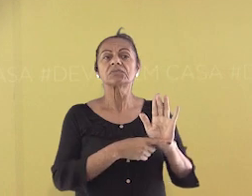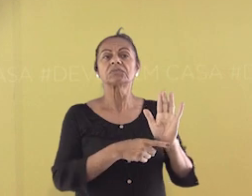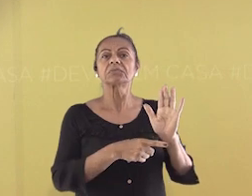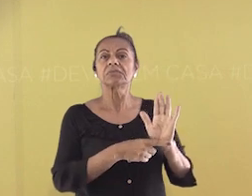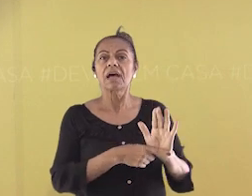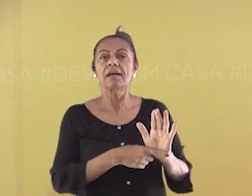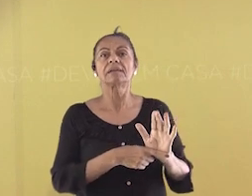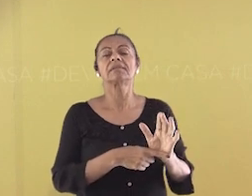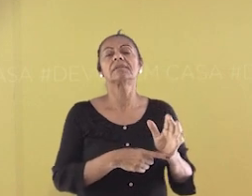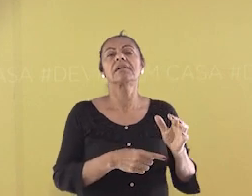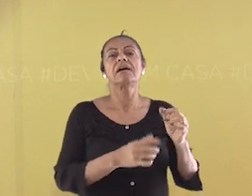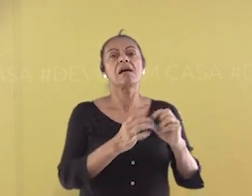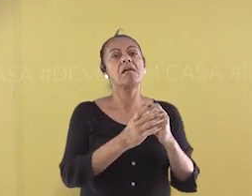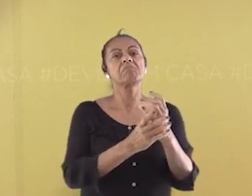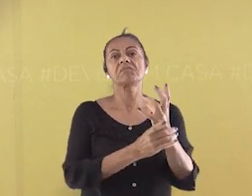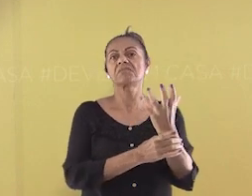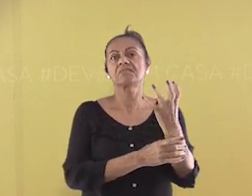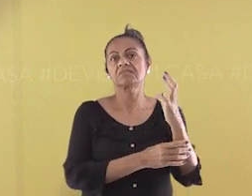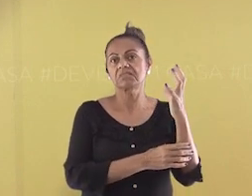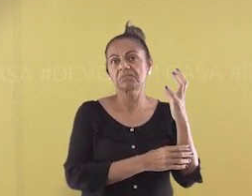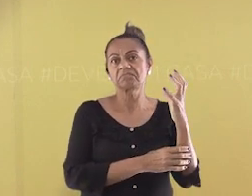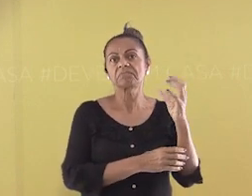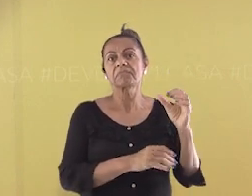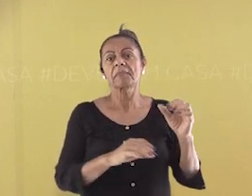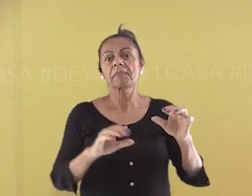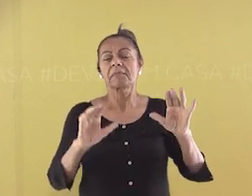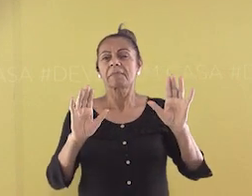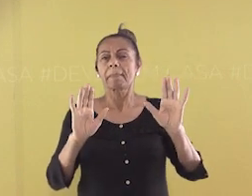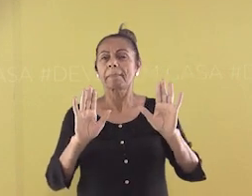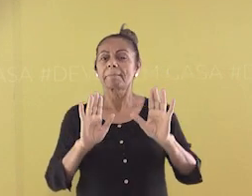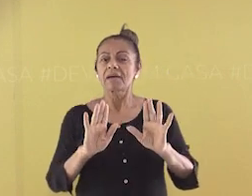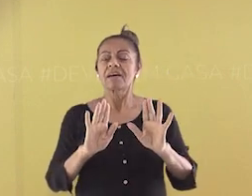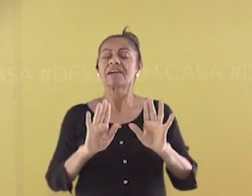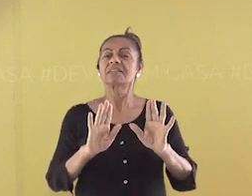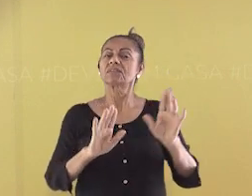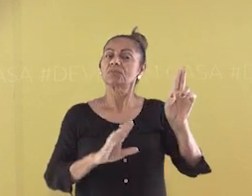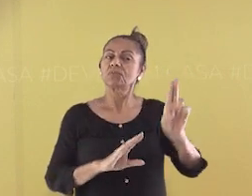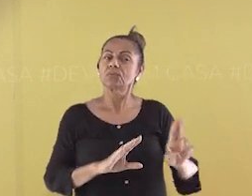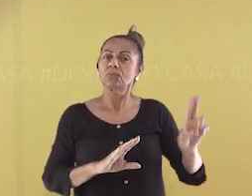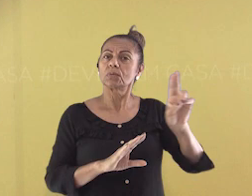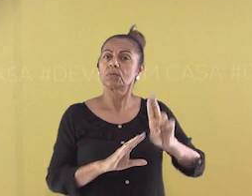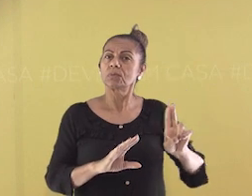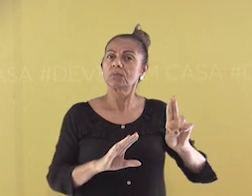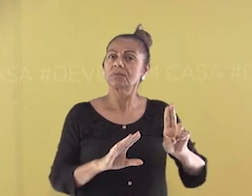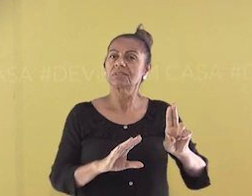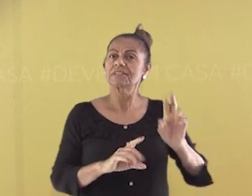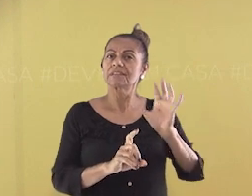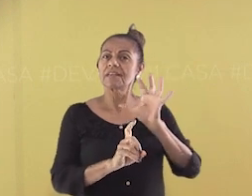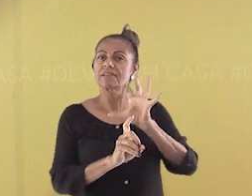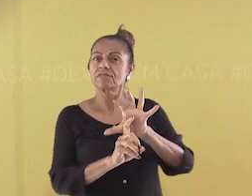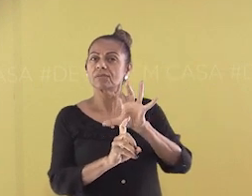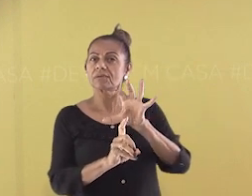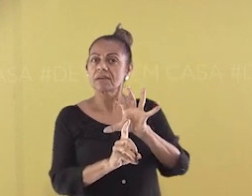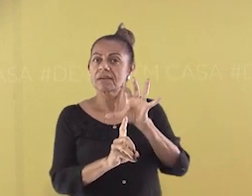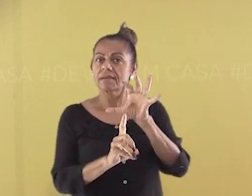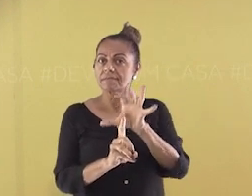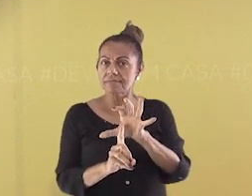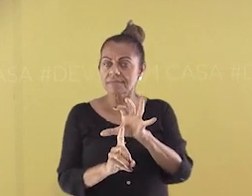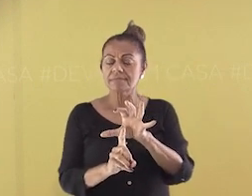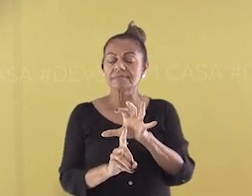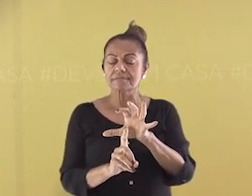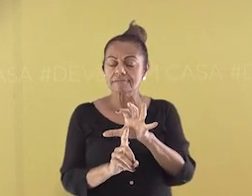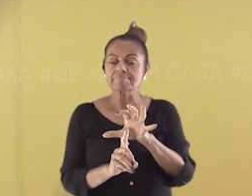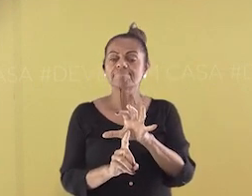plantação. Pesquisas mostram que o seu uso tem impactos não somente para quem consome, mas